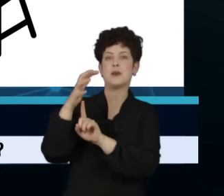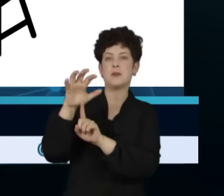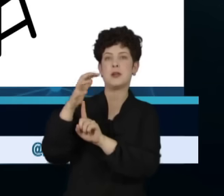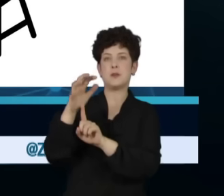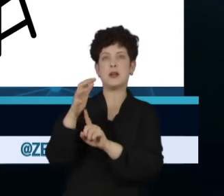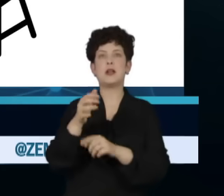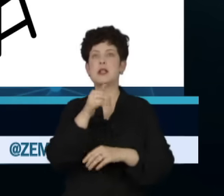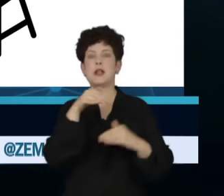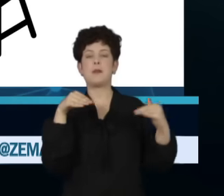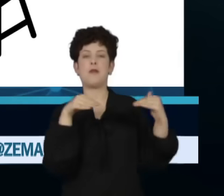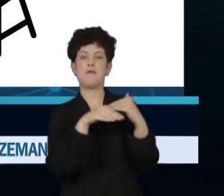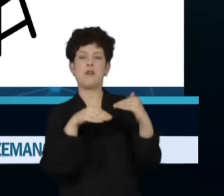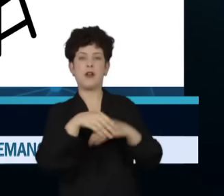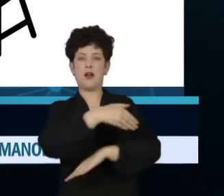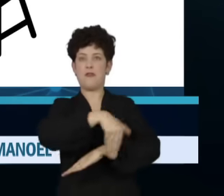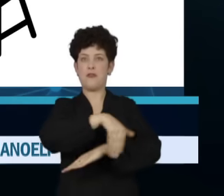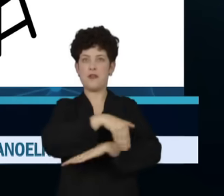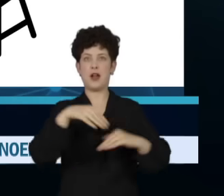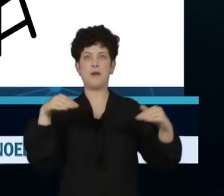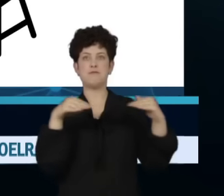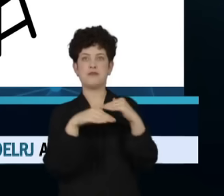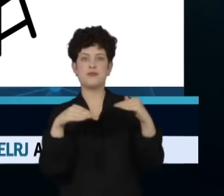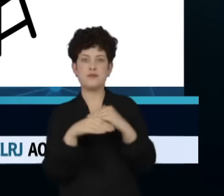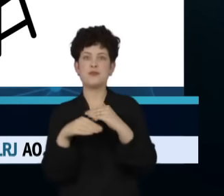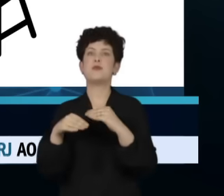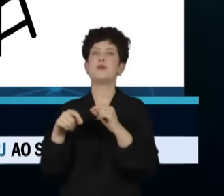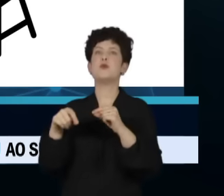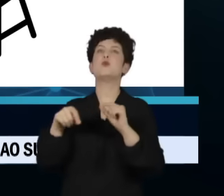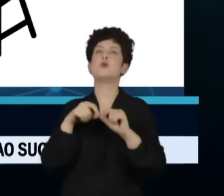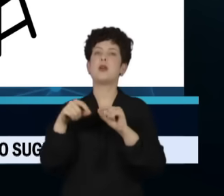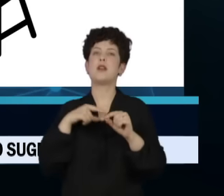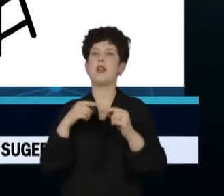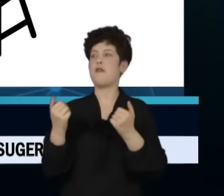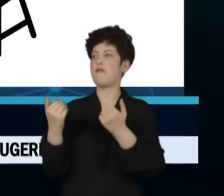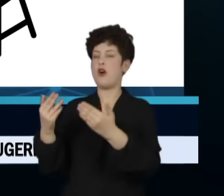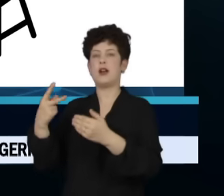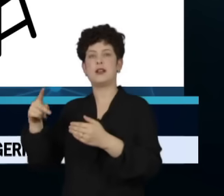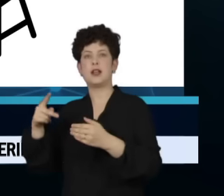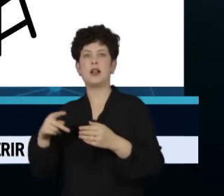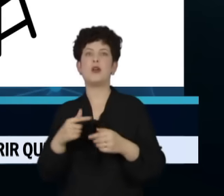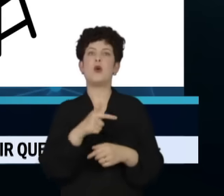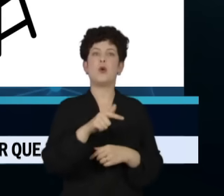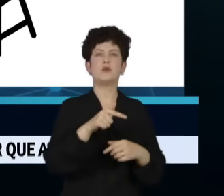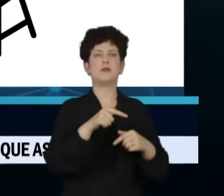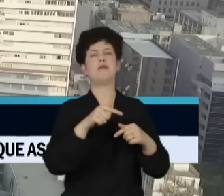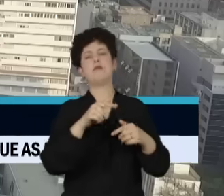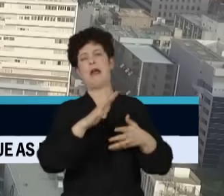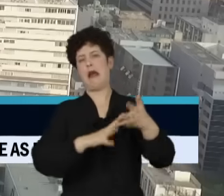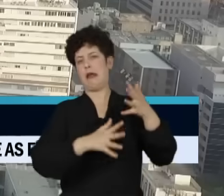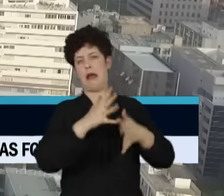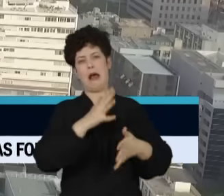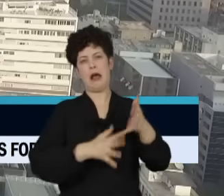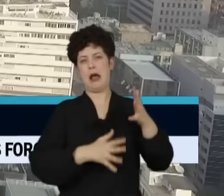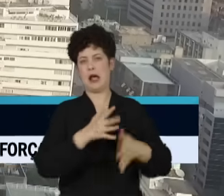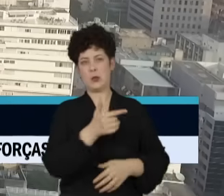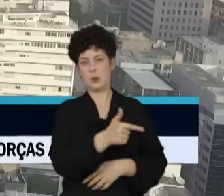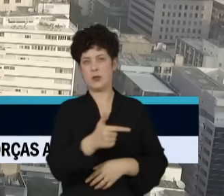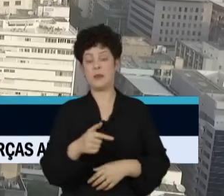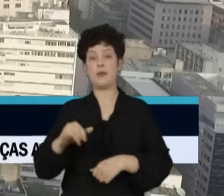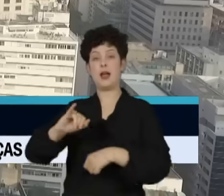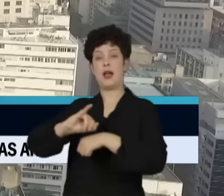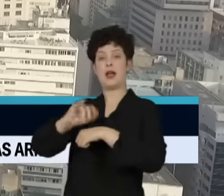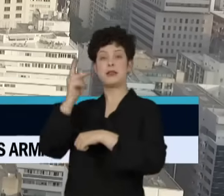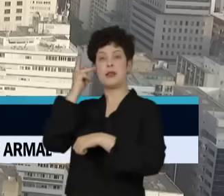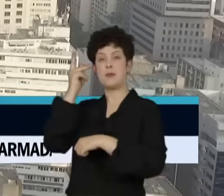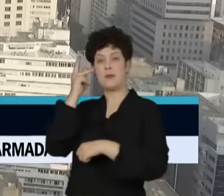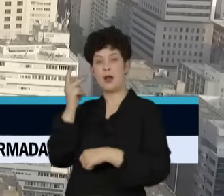avenidas, por onde trafegam os sinais e dados. Fora delas ocorrem interferências. A capital paulista